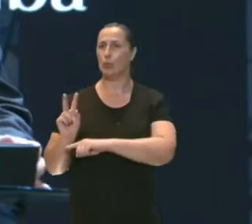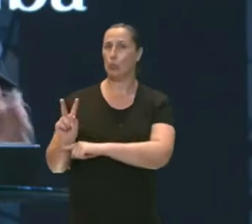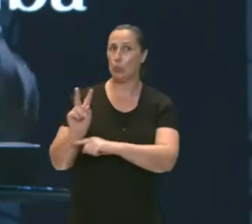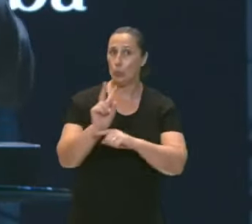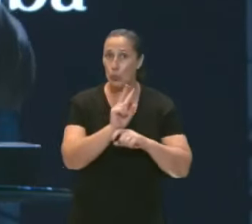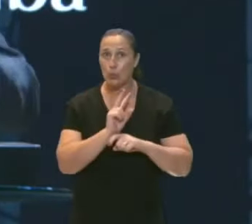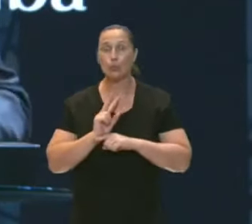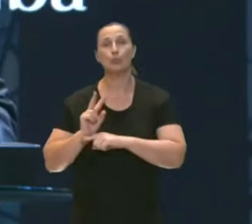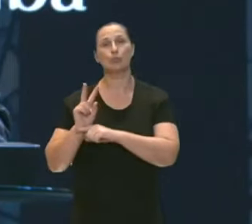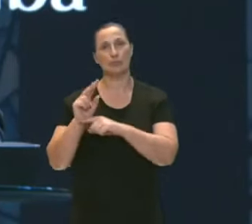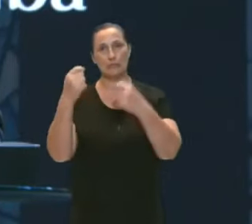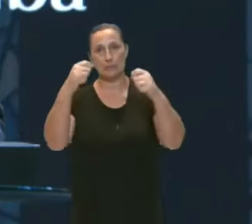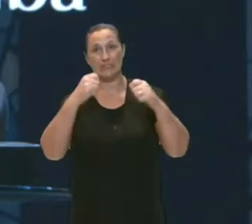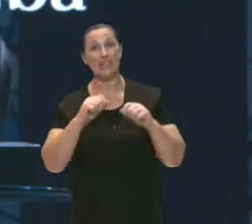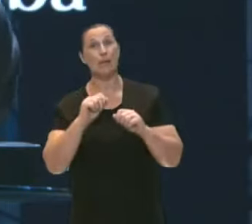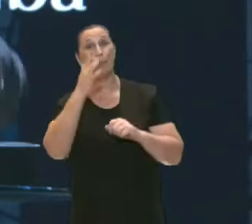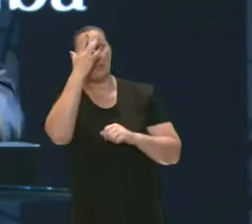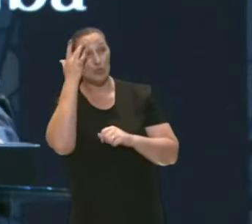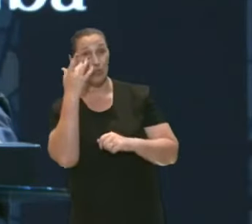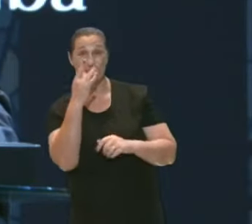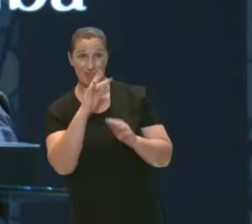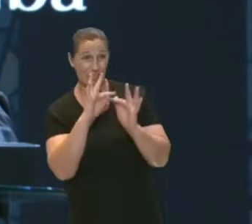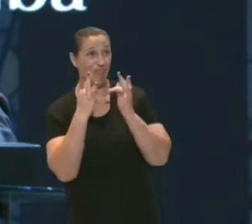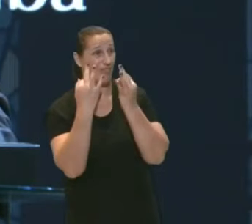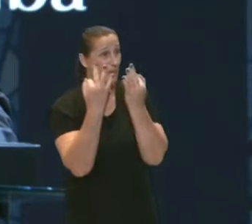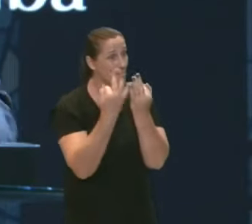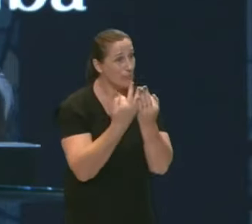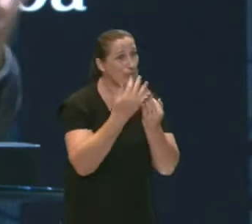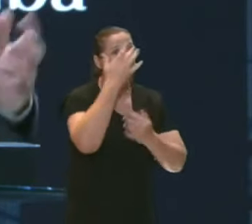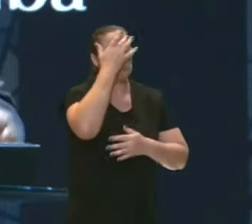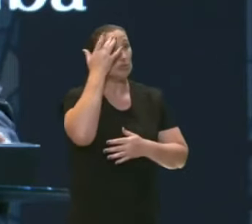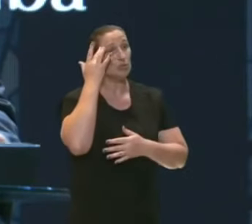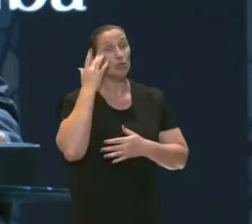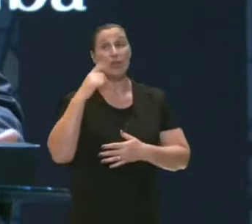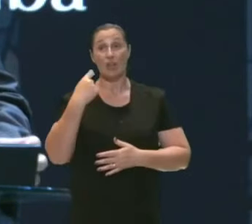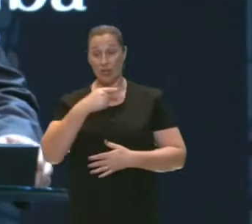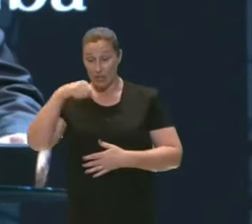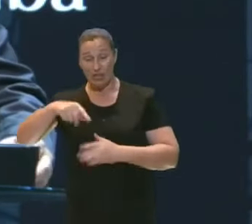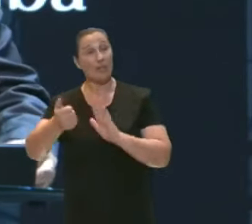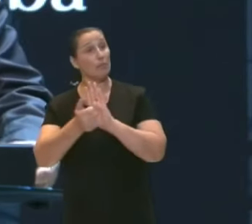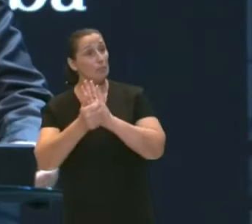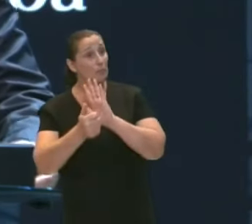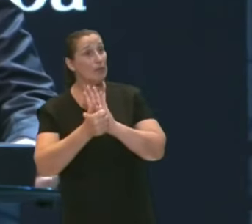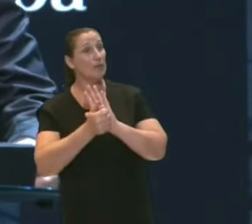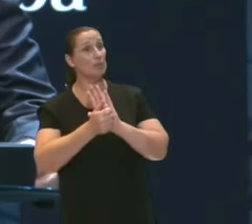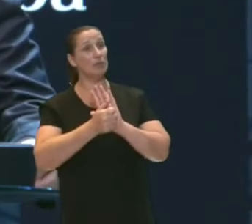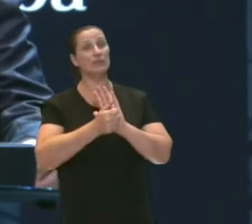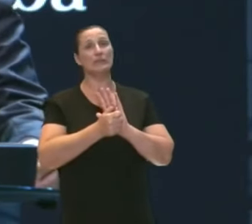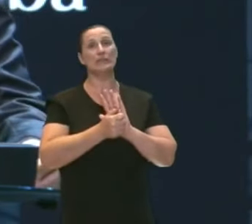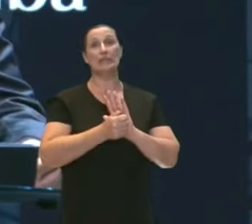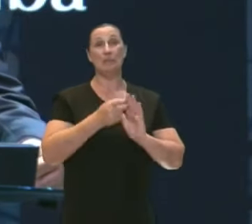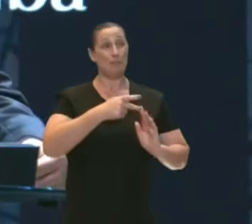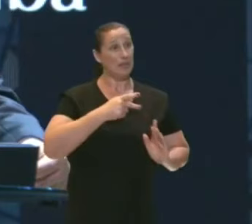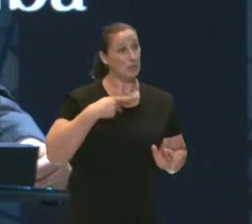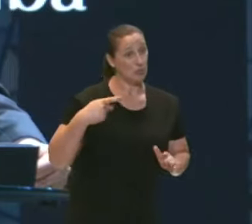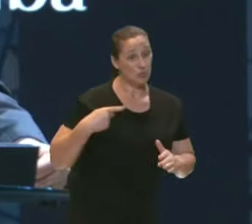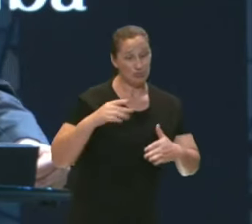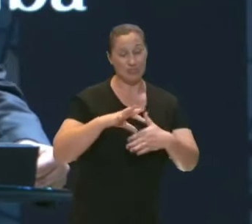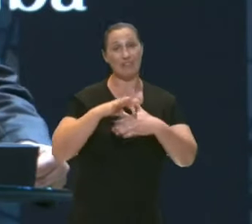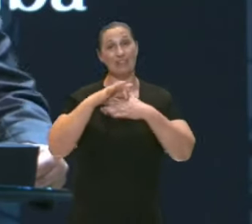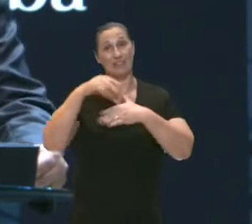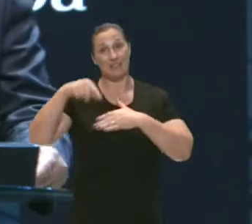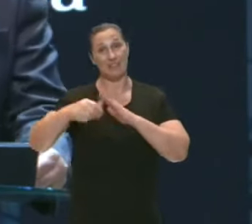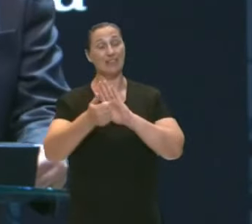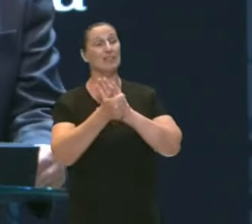está. Gente da tua família, gente que é querida, gente nossa, muitas pessoas que são líderes dessa